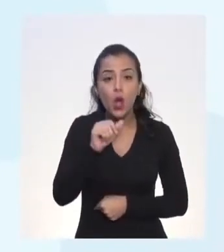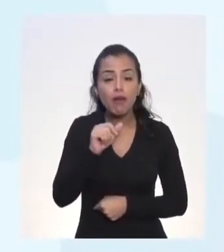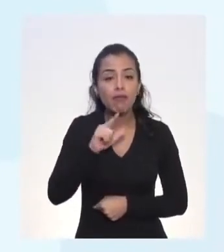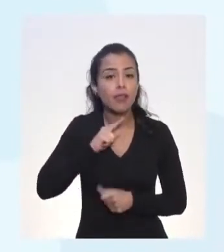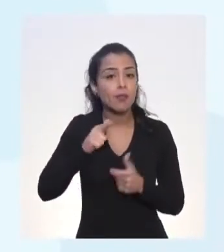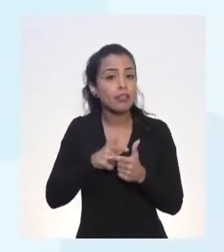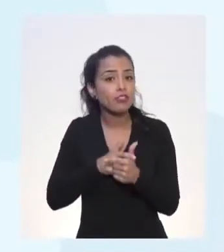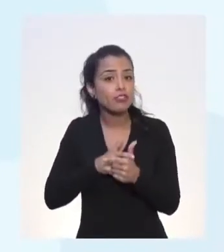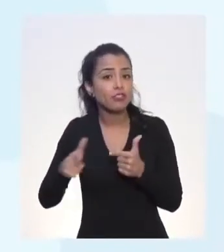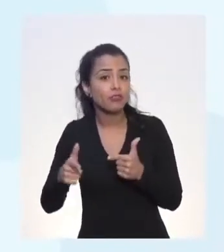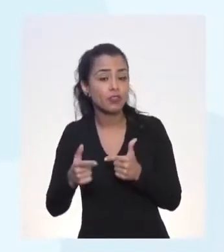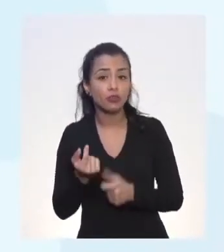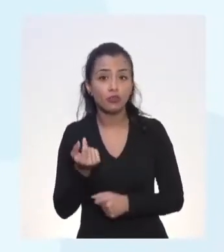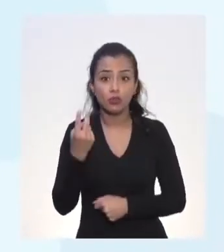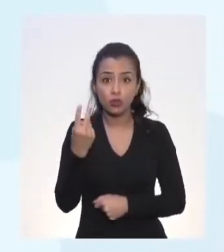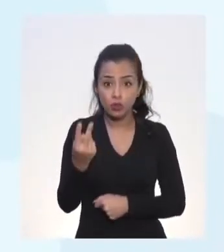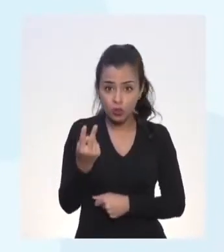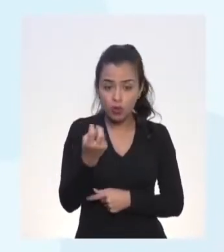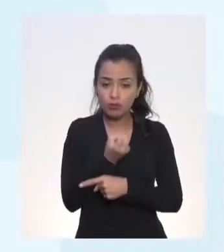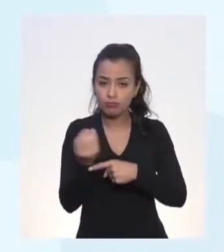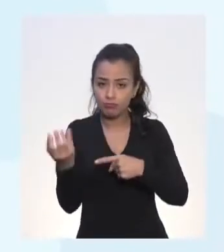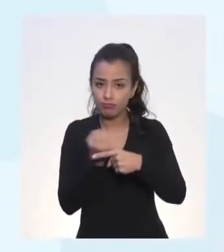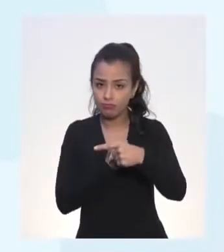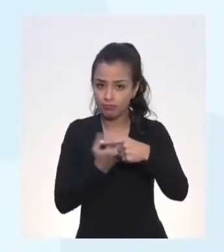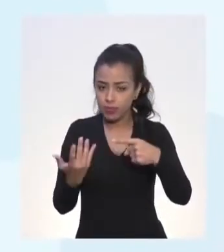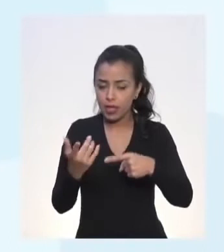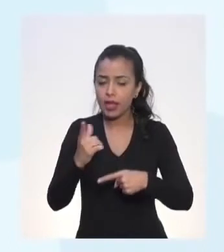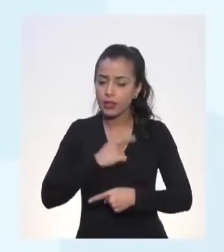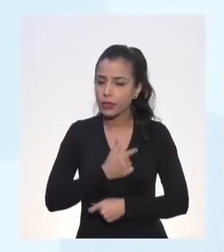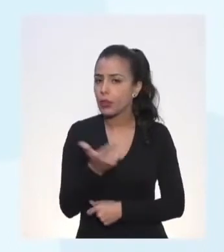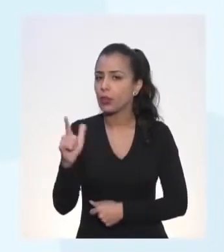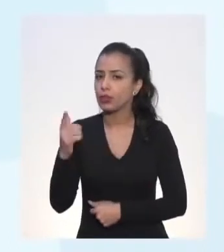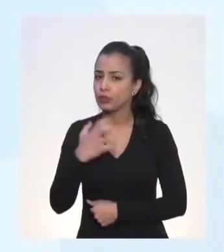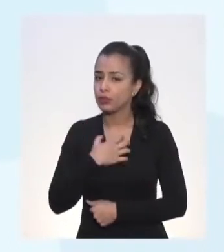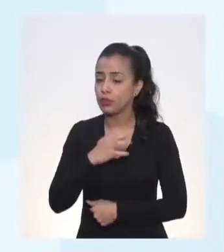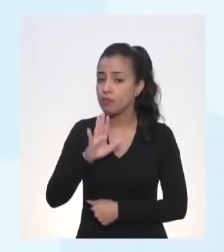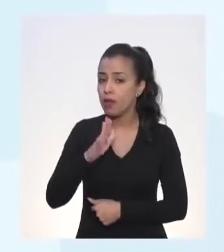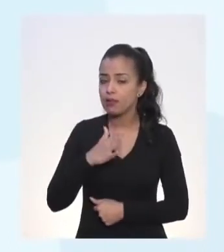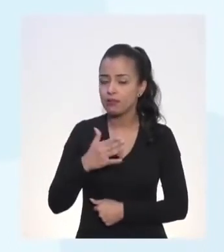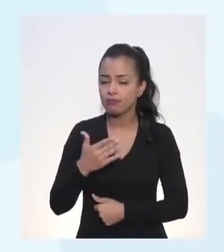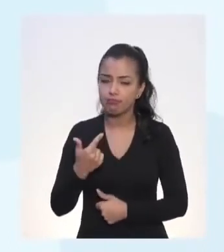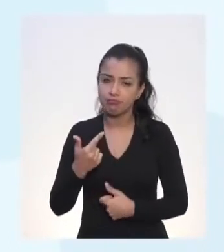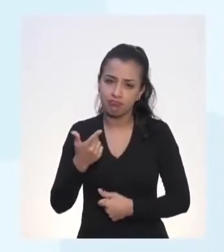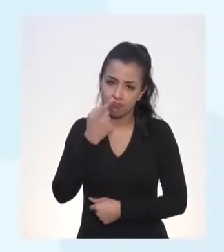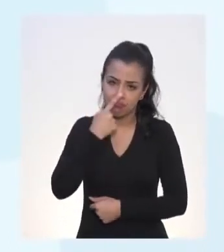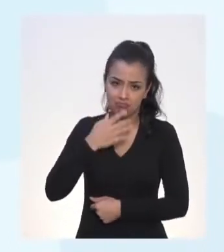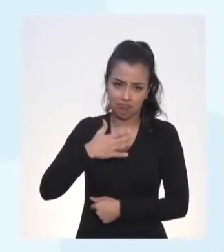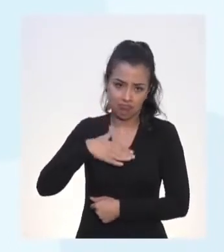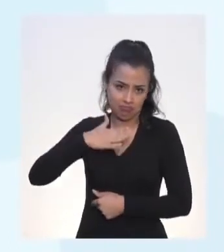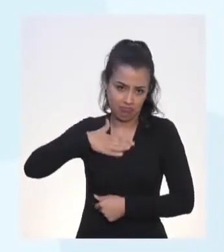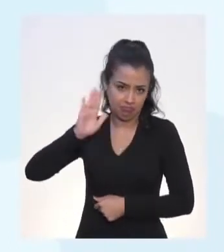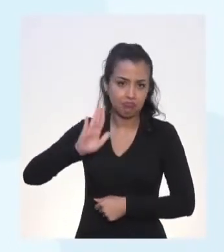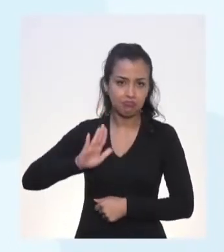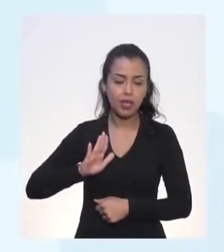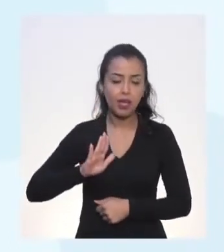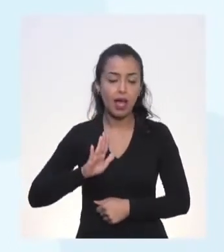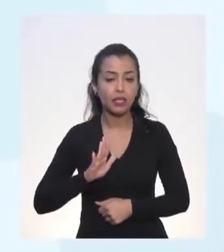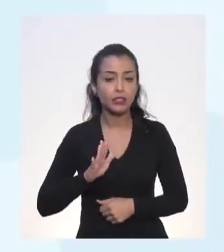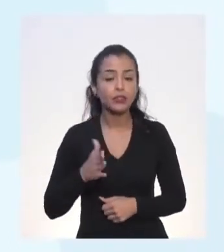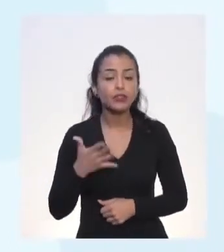Existem algumas formas de se fazer isso aí, mas eu, particularmente, quando está montada essa estrutura, eu gosto de fazer aqui o